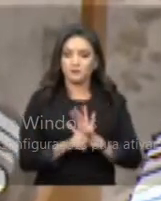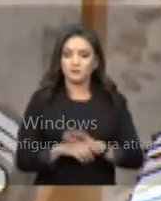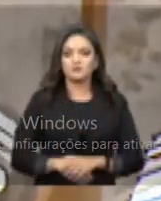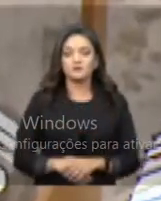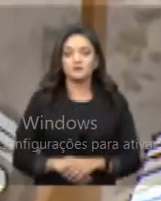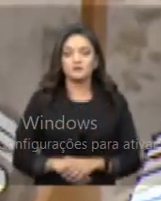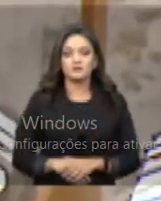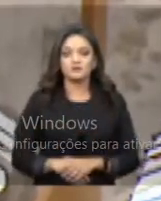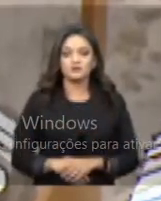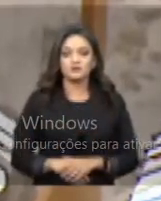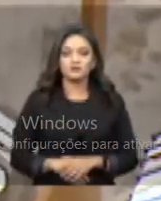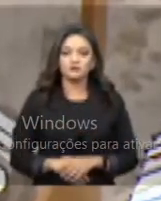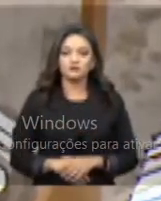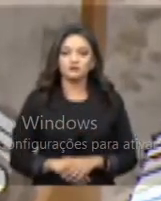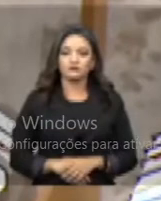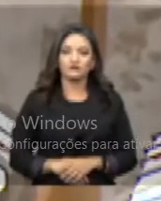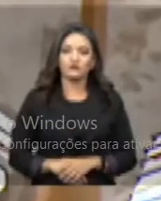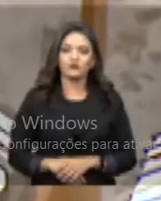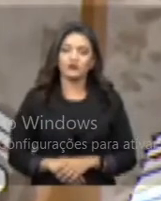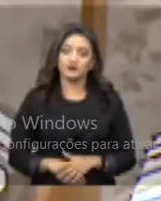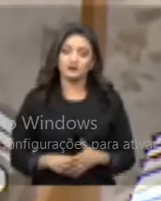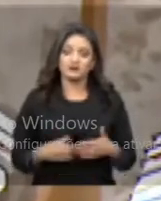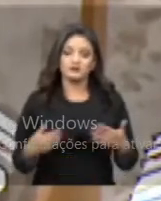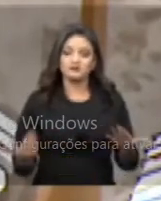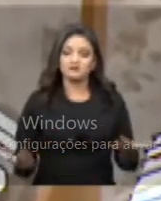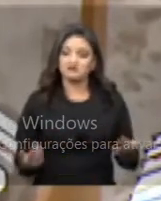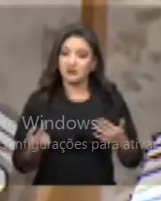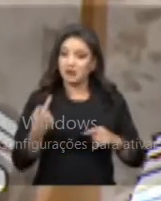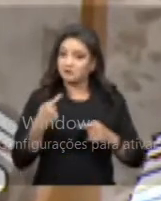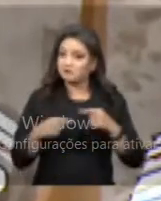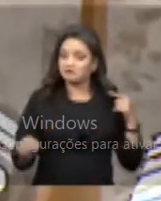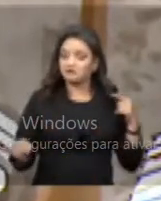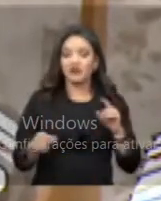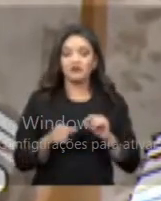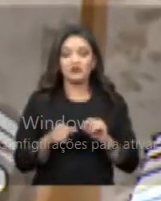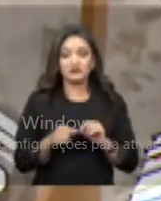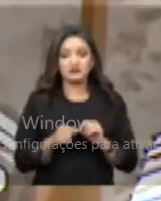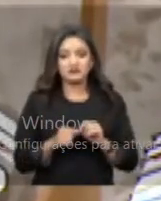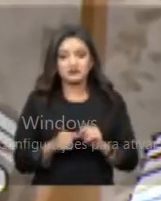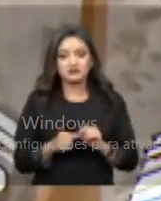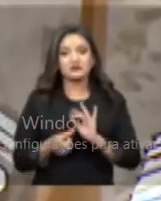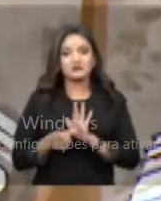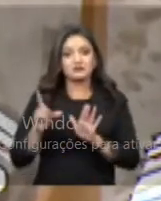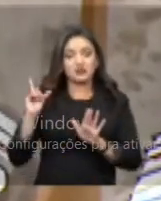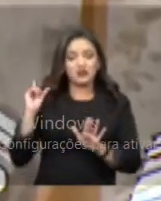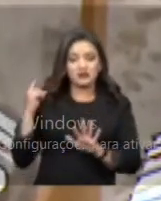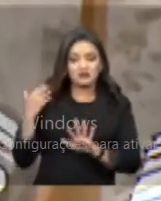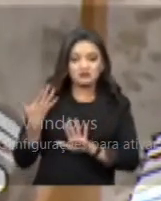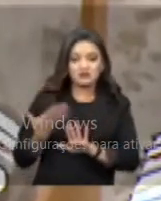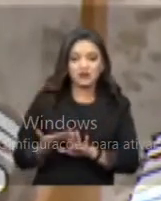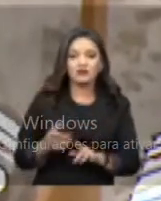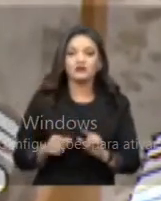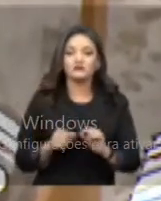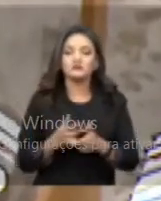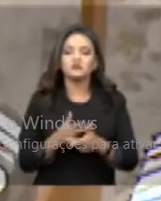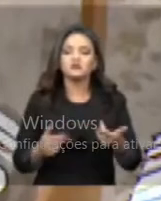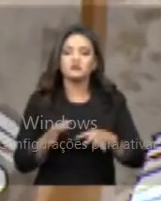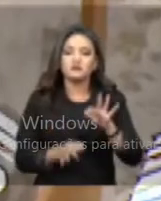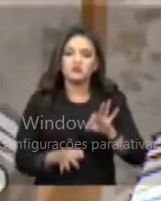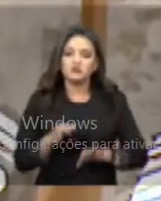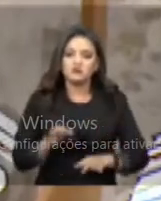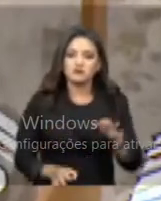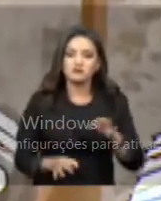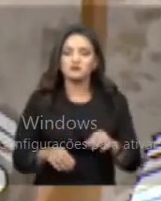nos parece adequado aplicar retroativamente a prescrição intercorrente, atingindo um cenário fático e jurídico no